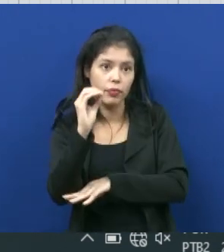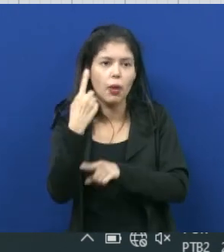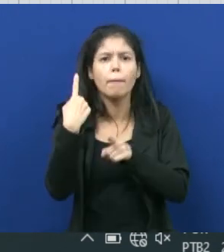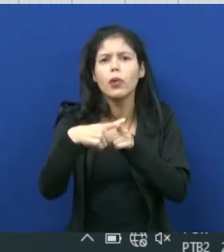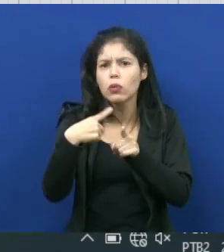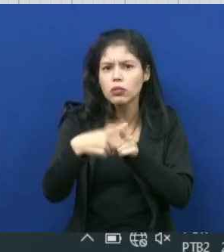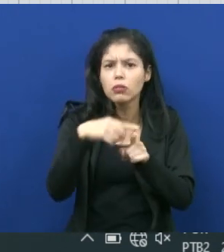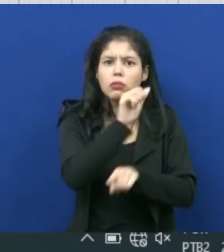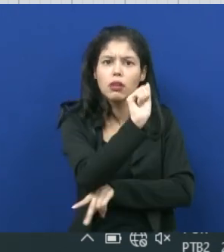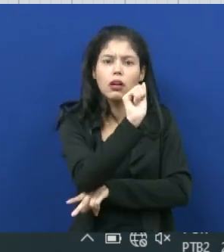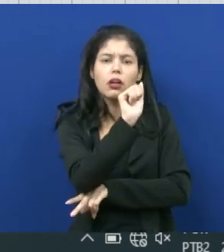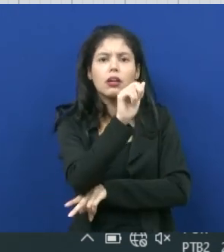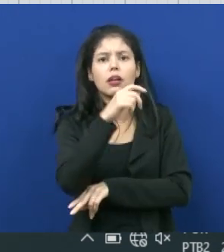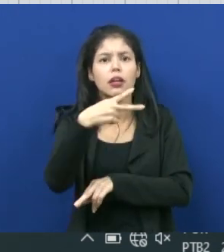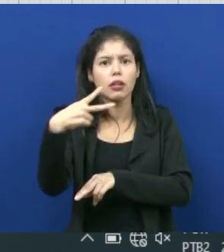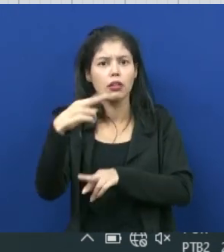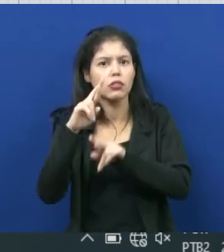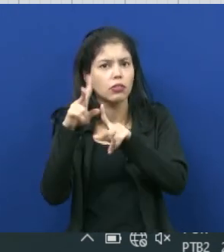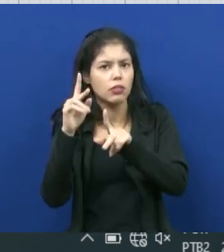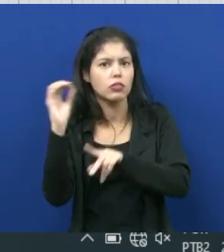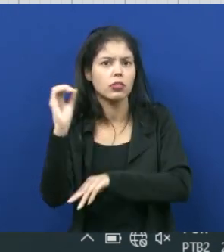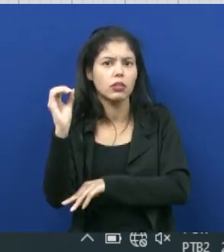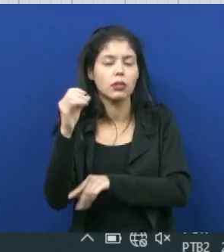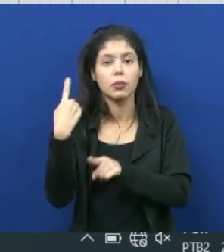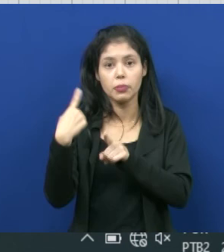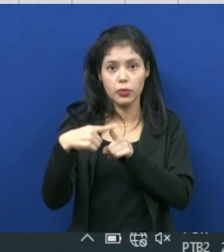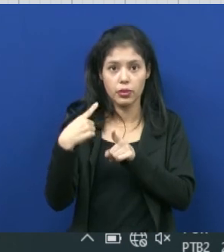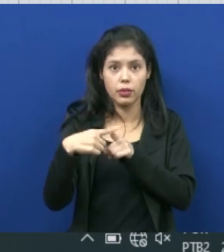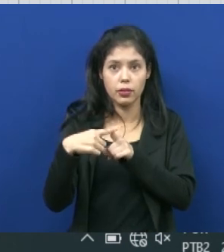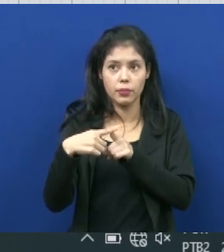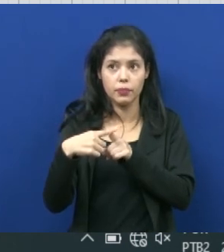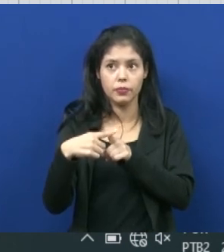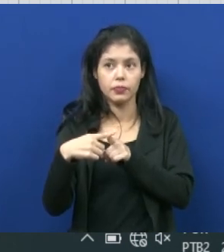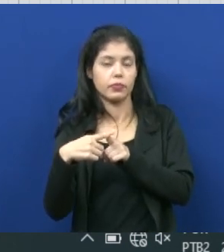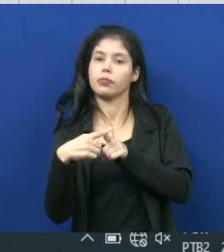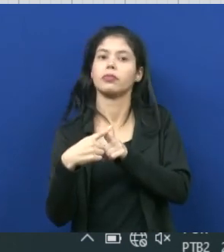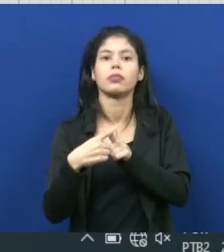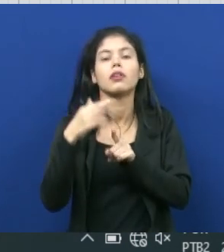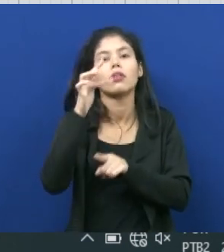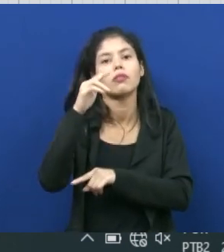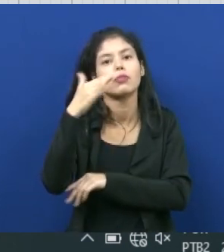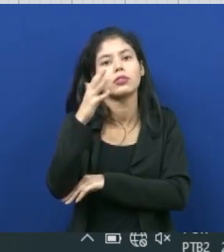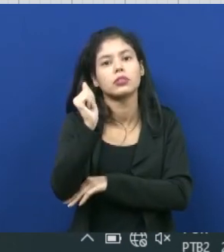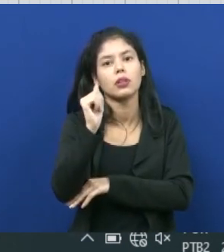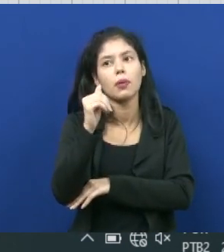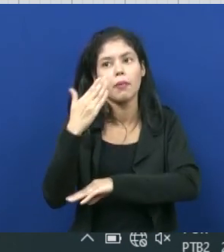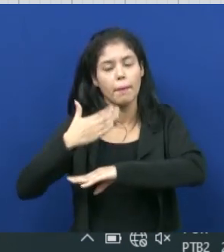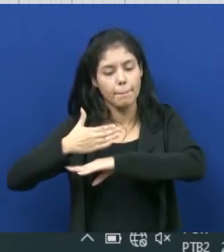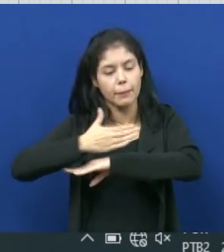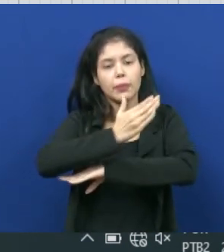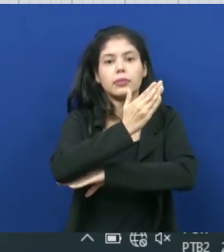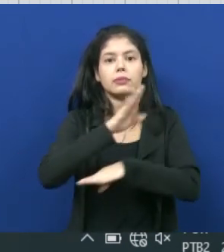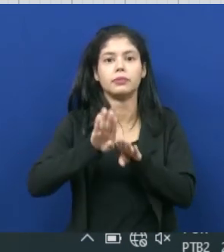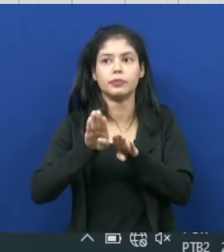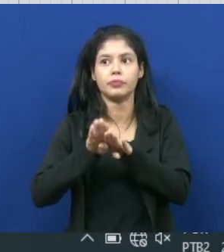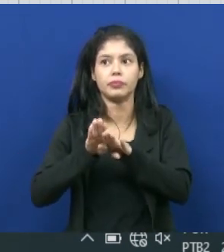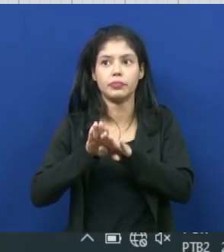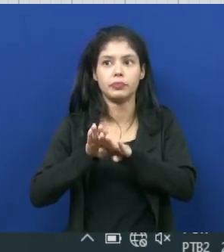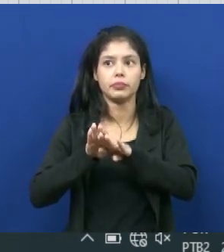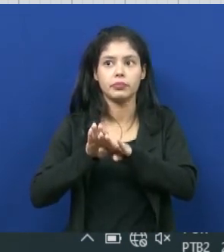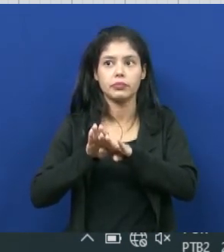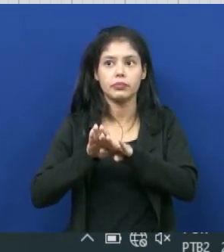o A tem que ser diferente de 0? Porque, caso seja, a função ela vai passar pelo ponto, nesse caso, pelo